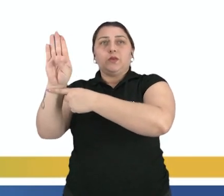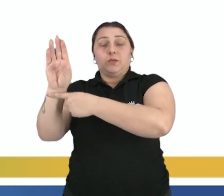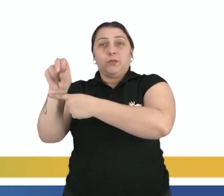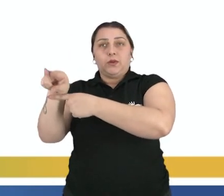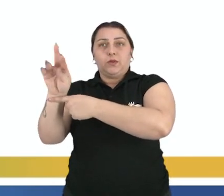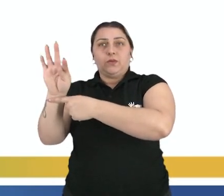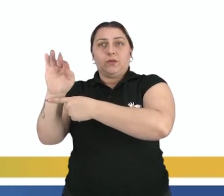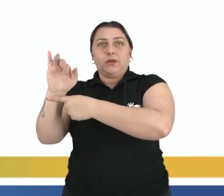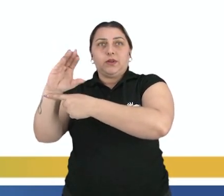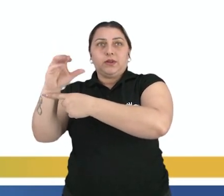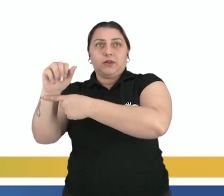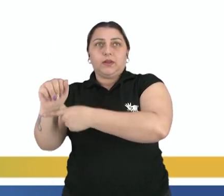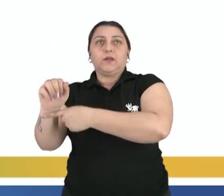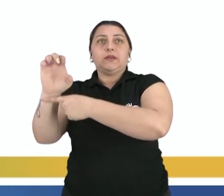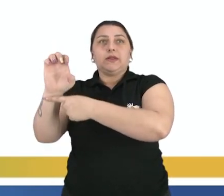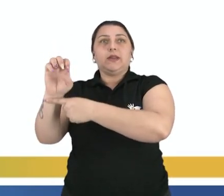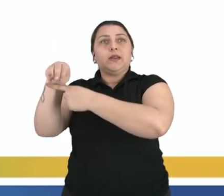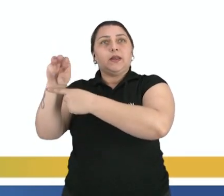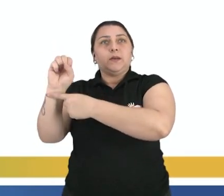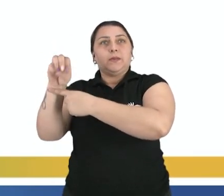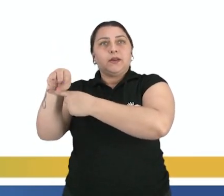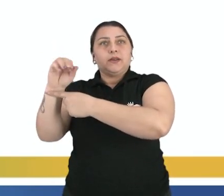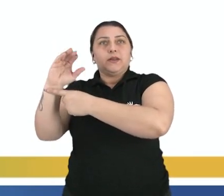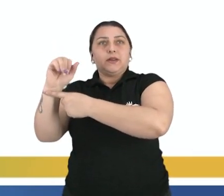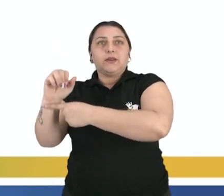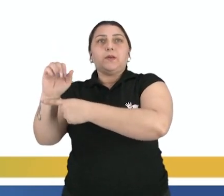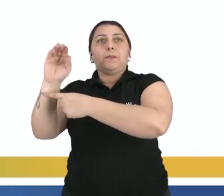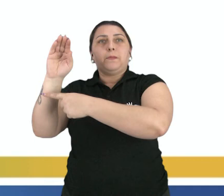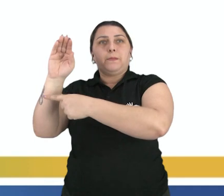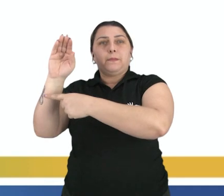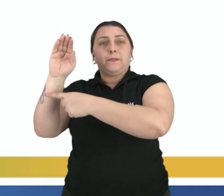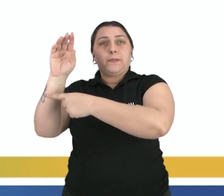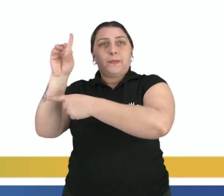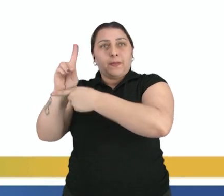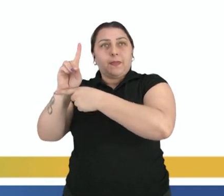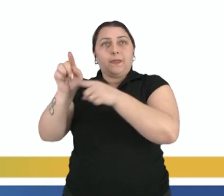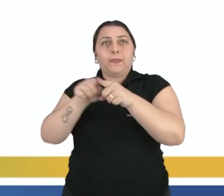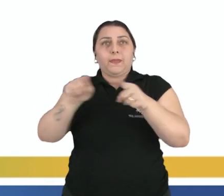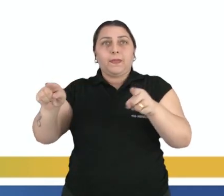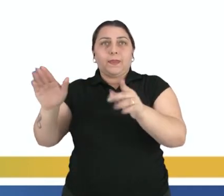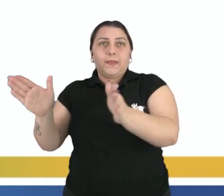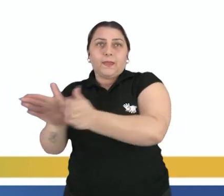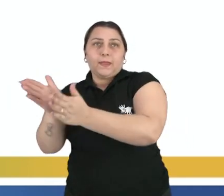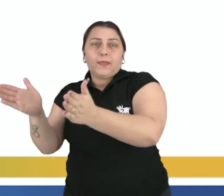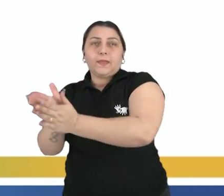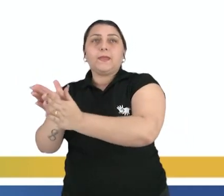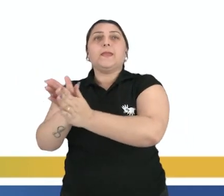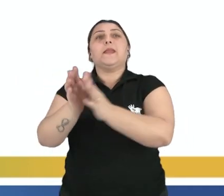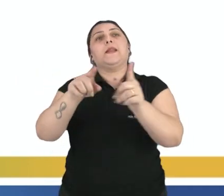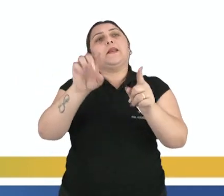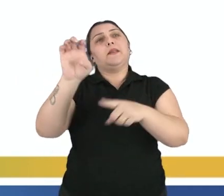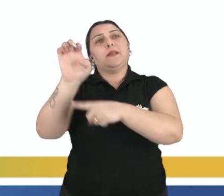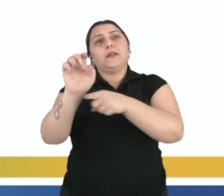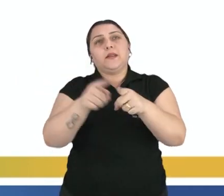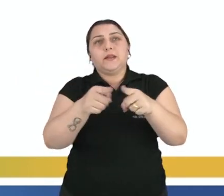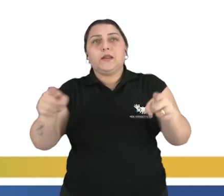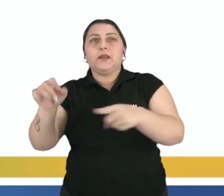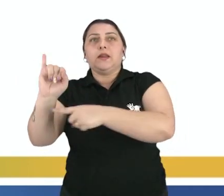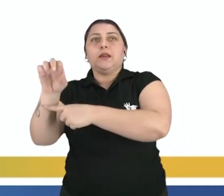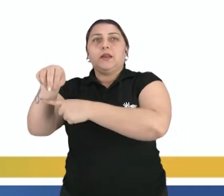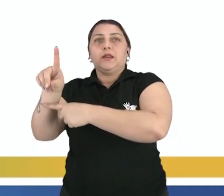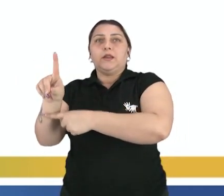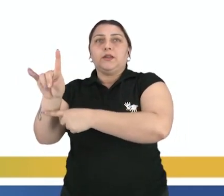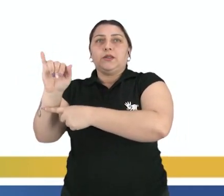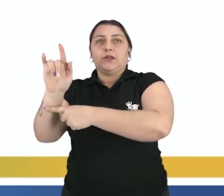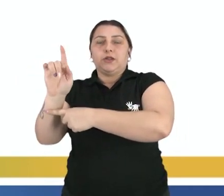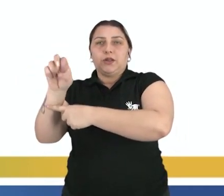B, subnutrição, C, emaciação, letra D, linha de pobreza, letra E,